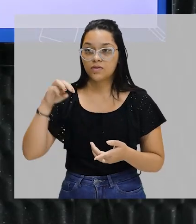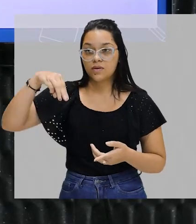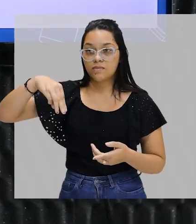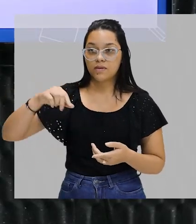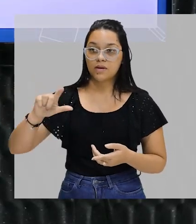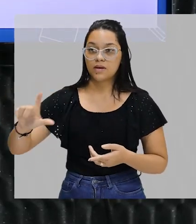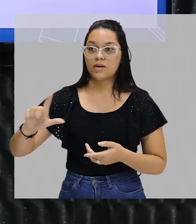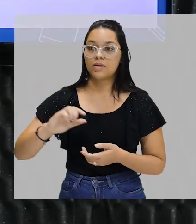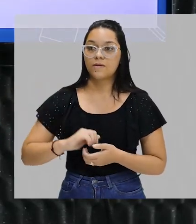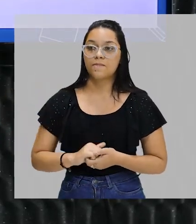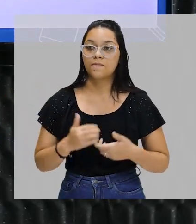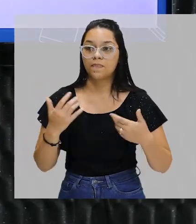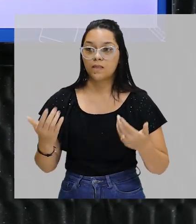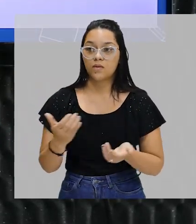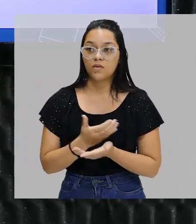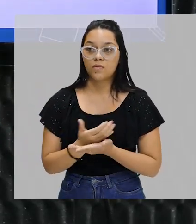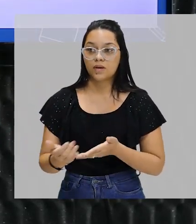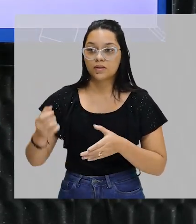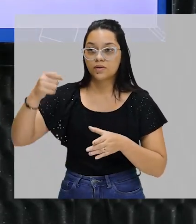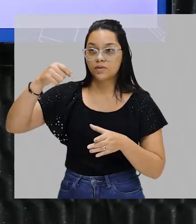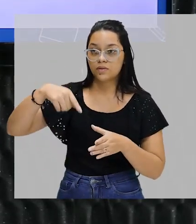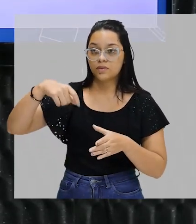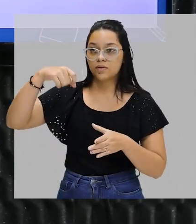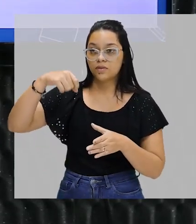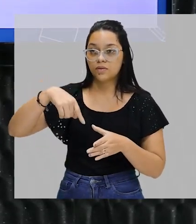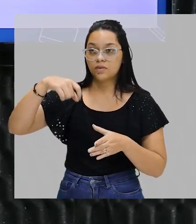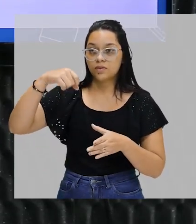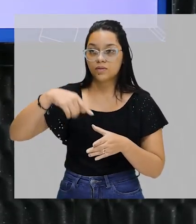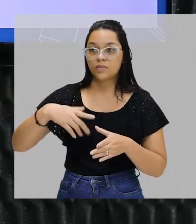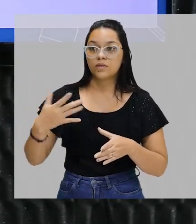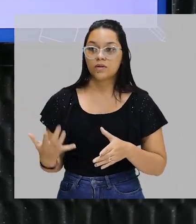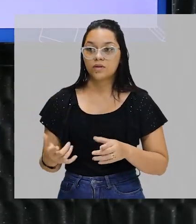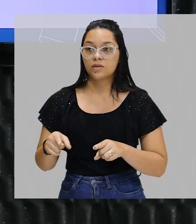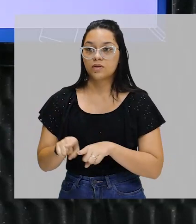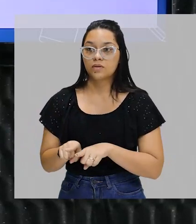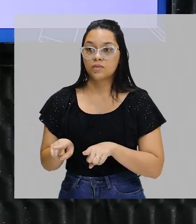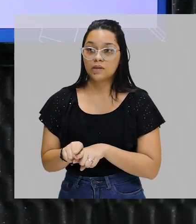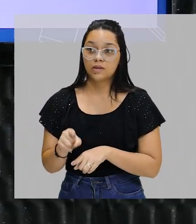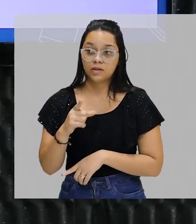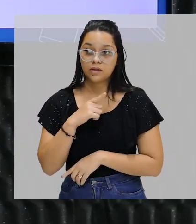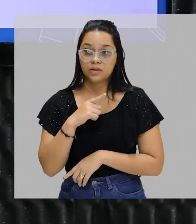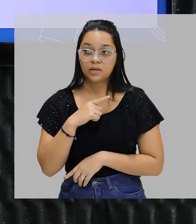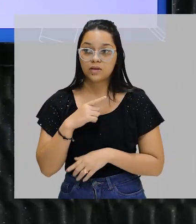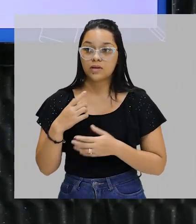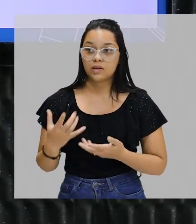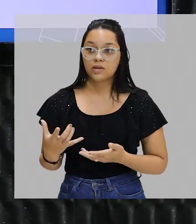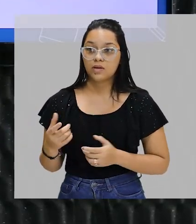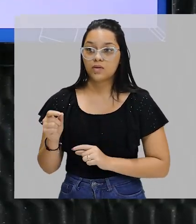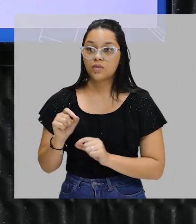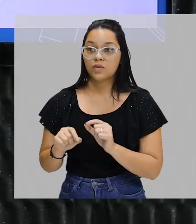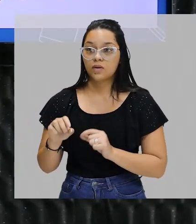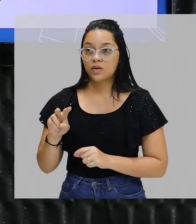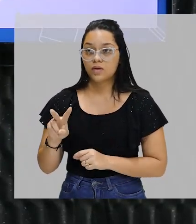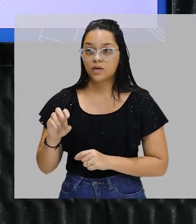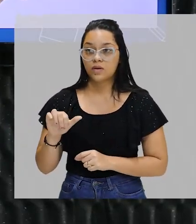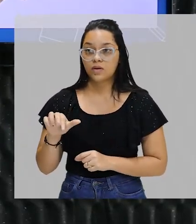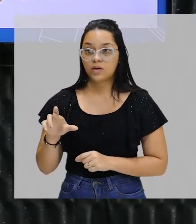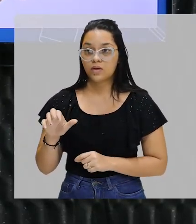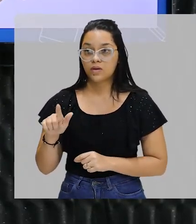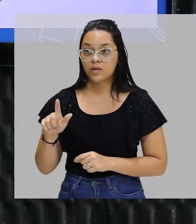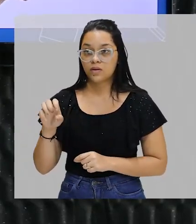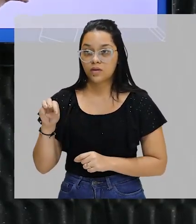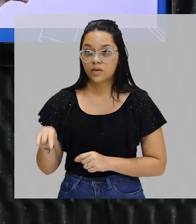ml. Então começa o gotejamento e a partir de um certo ponto, ó, nós temos a viragem,